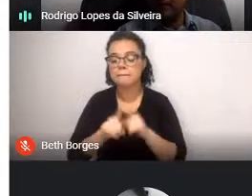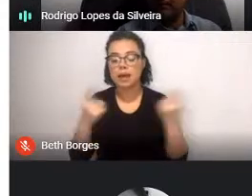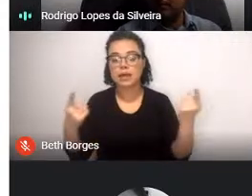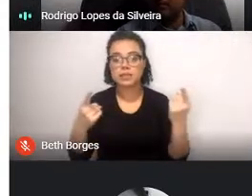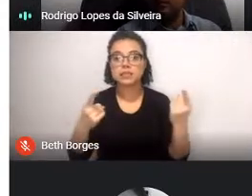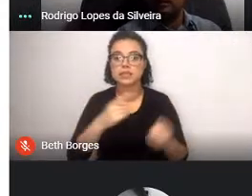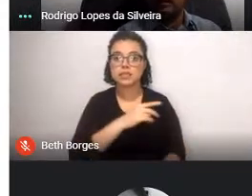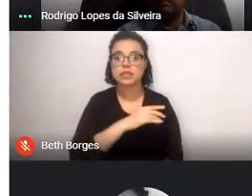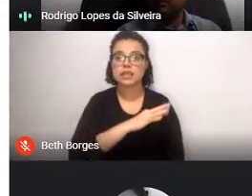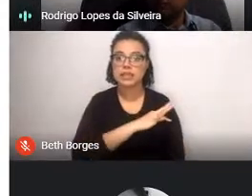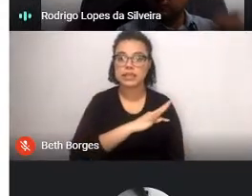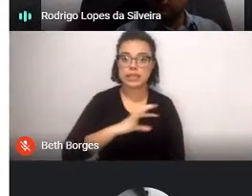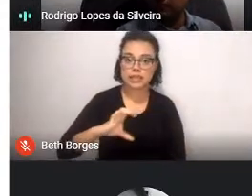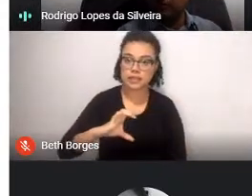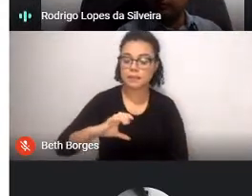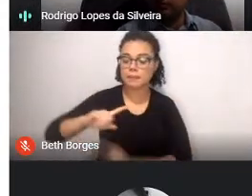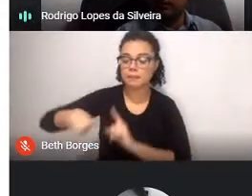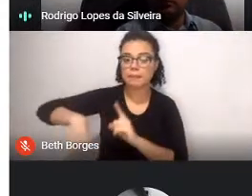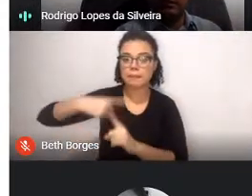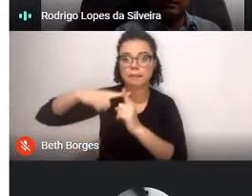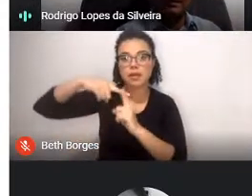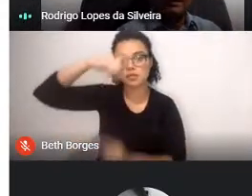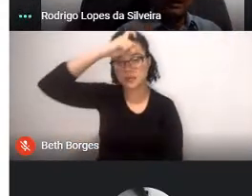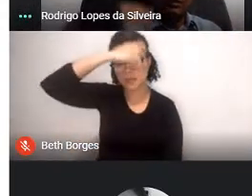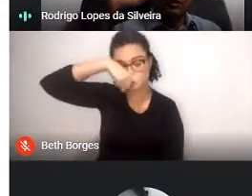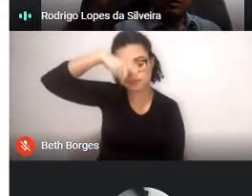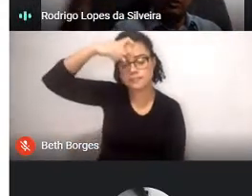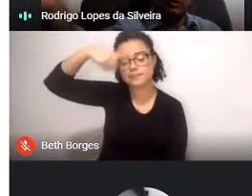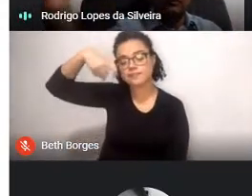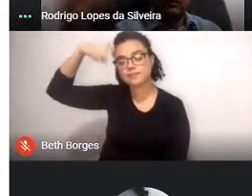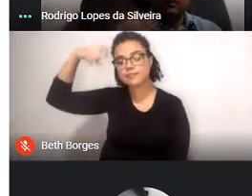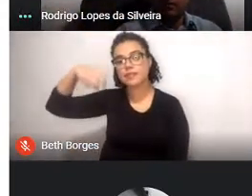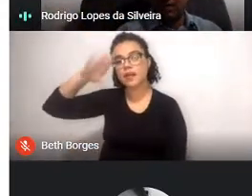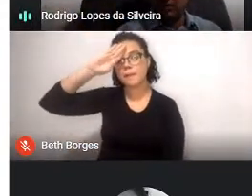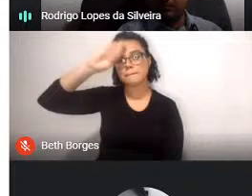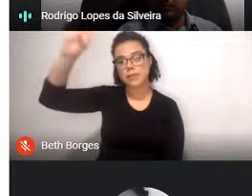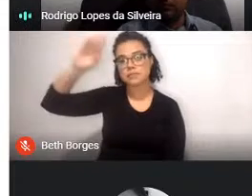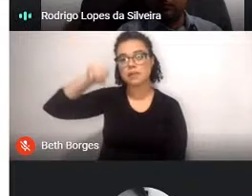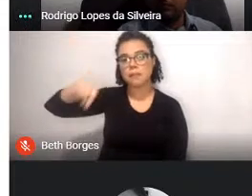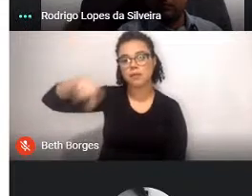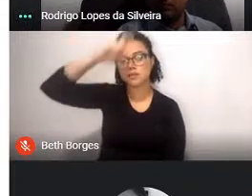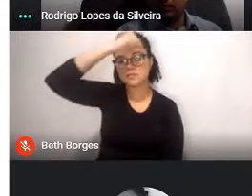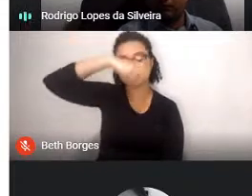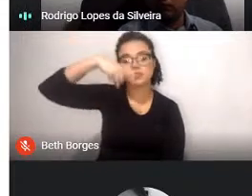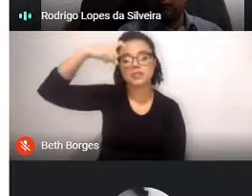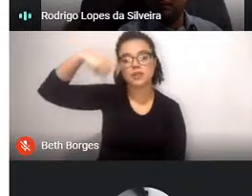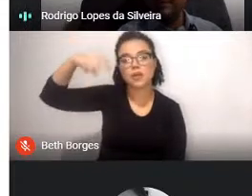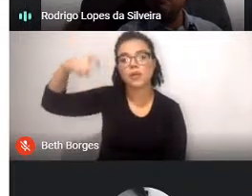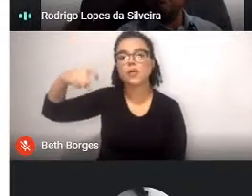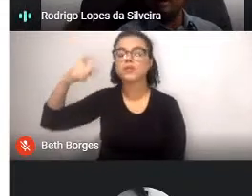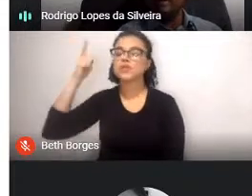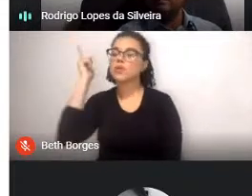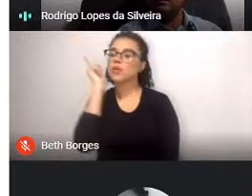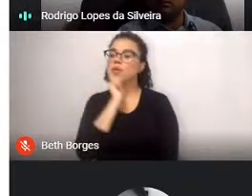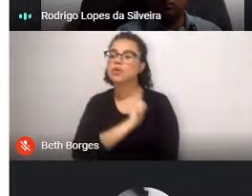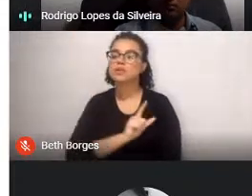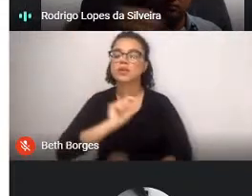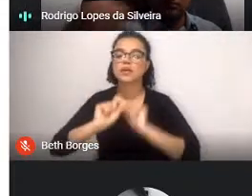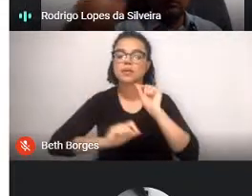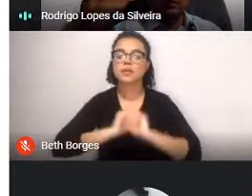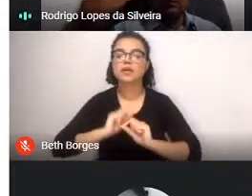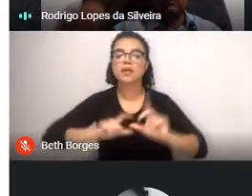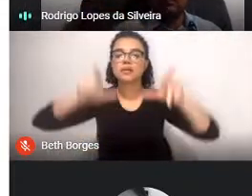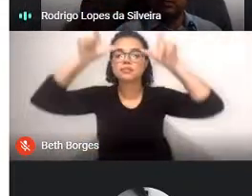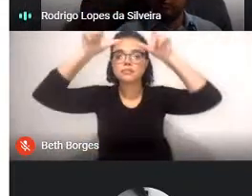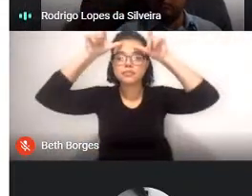com mindfulness, né, principalmente com a hipnose, porque ela consegue atingir um relaxamento profundo bem mais